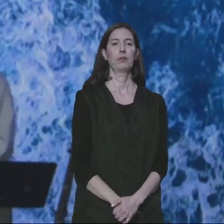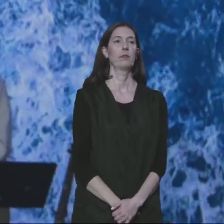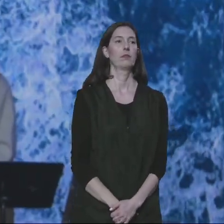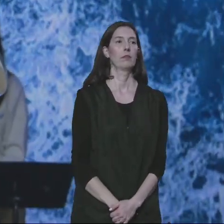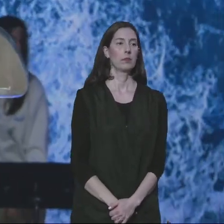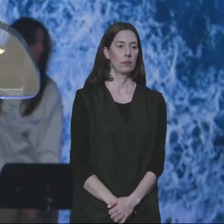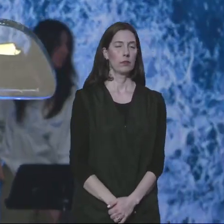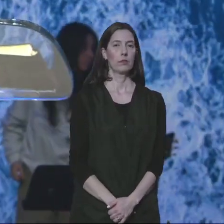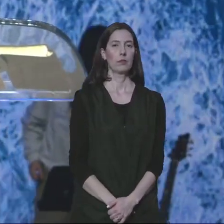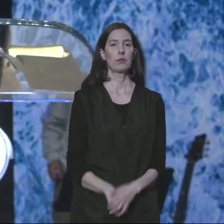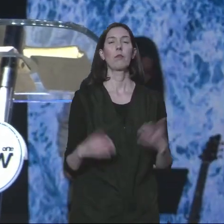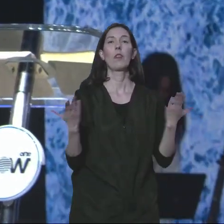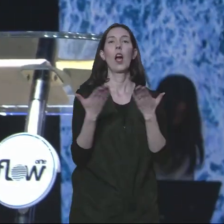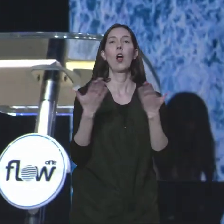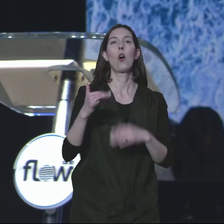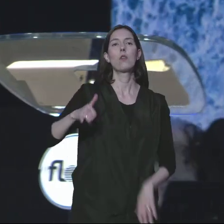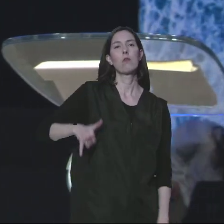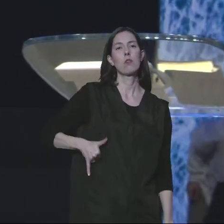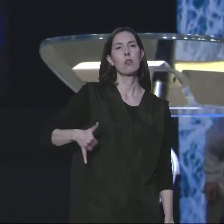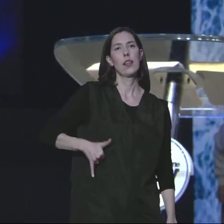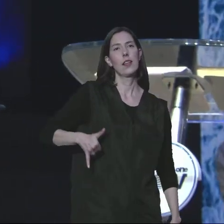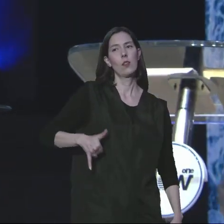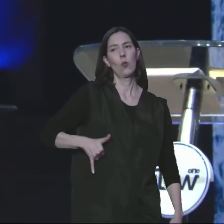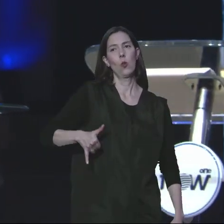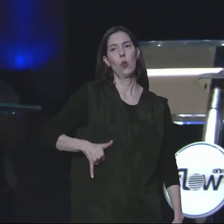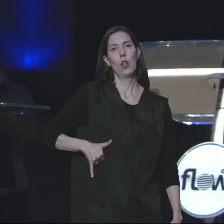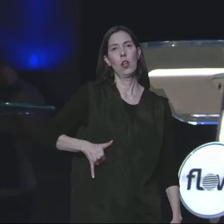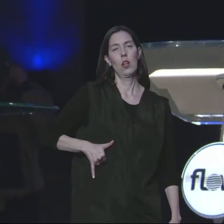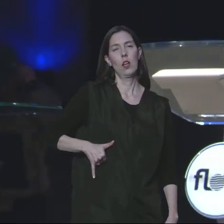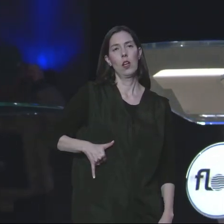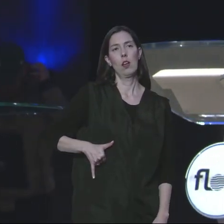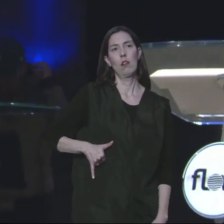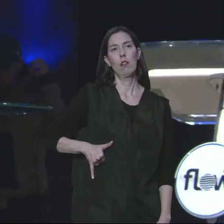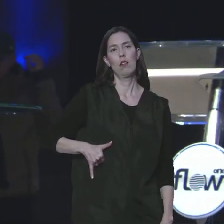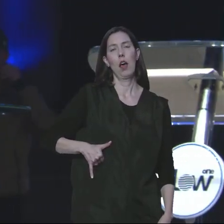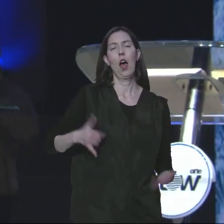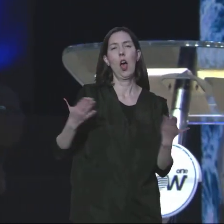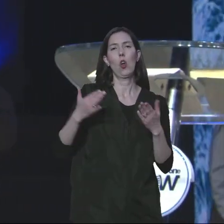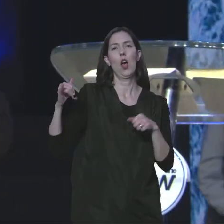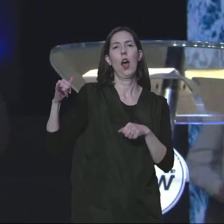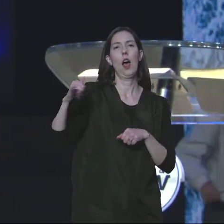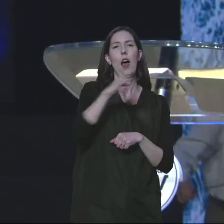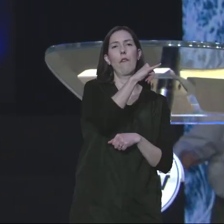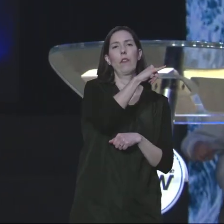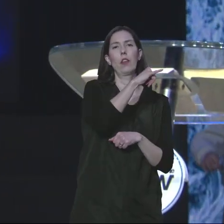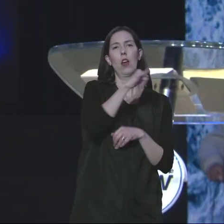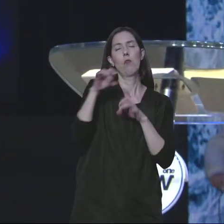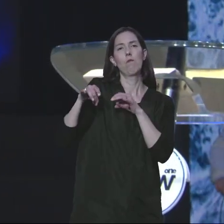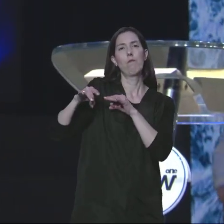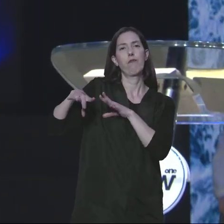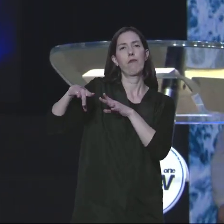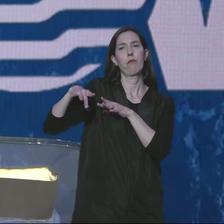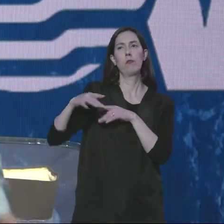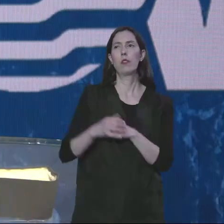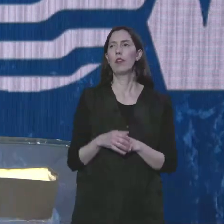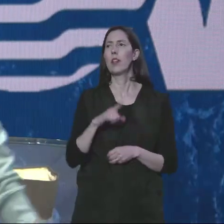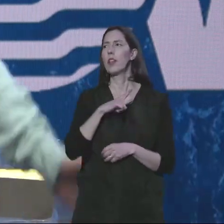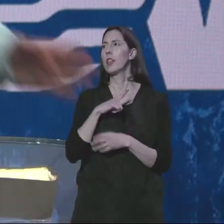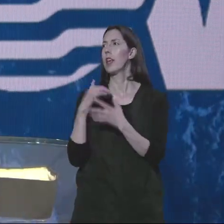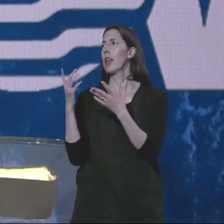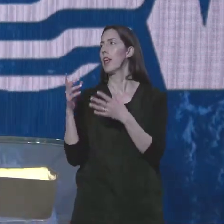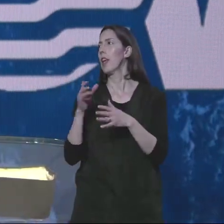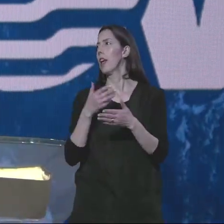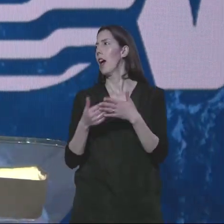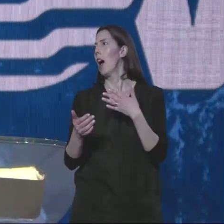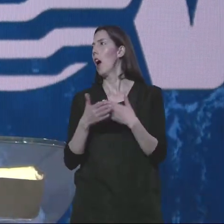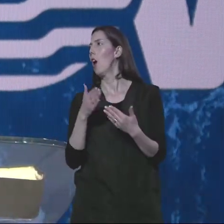Agora, pega o seu celular e põe no modo avião. Esquece ele, tem algumas cabeças abaixadas. Os